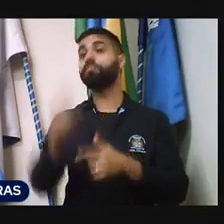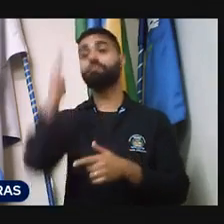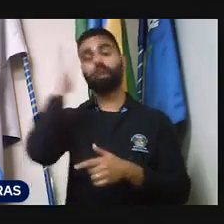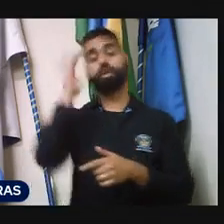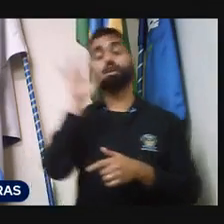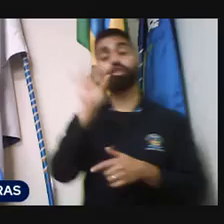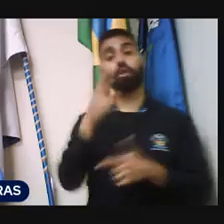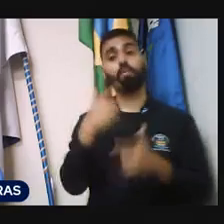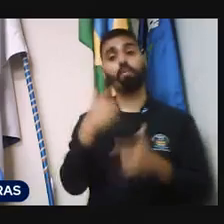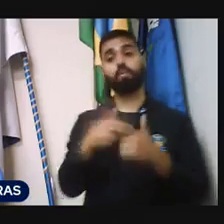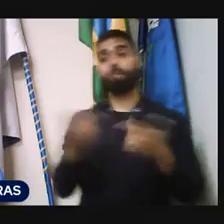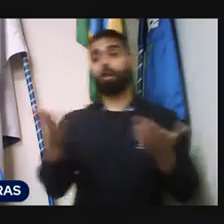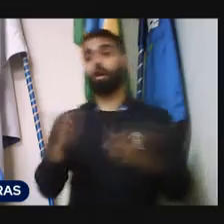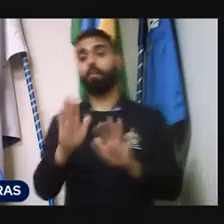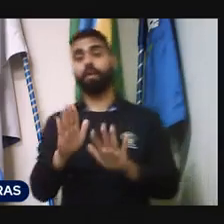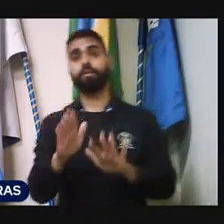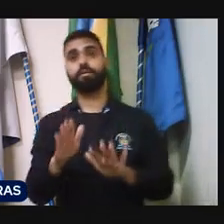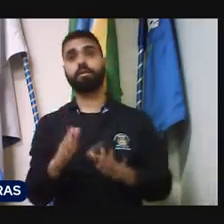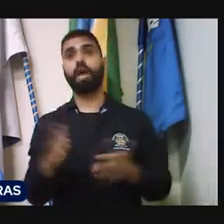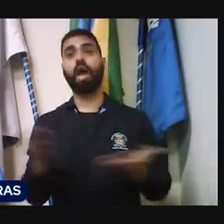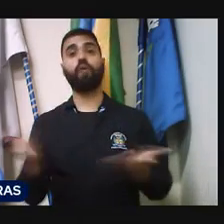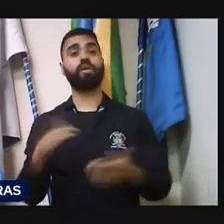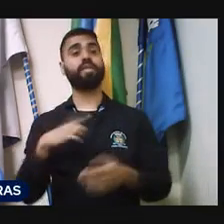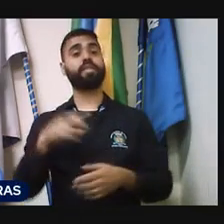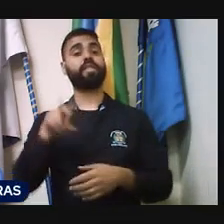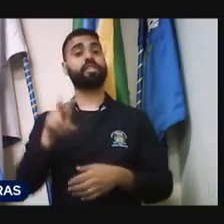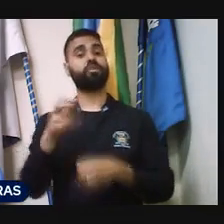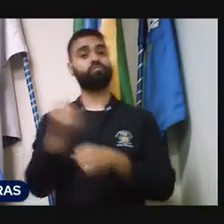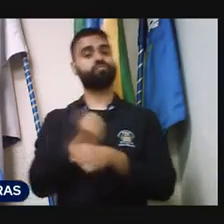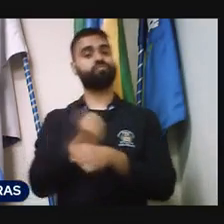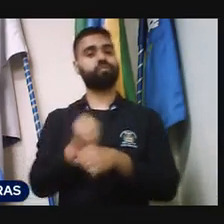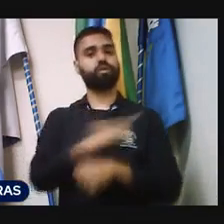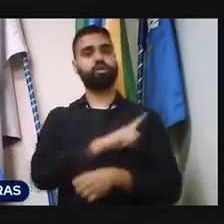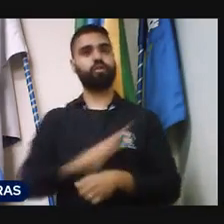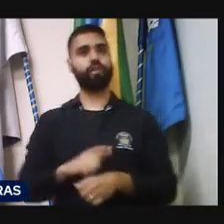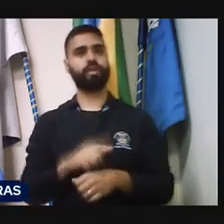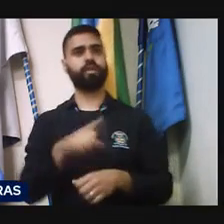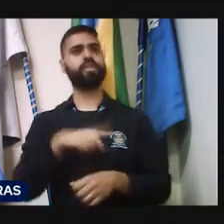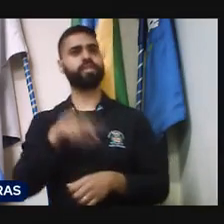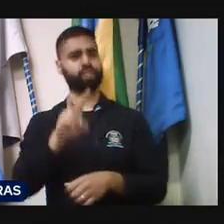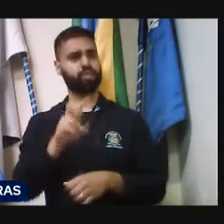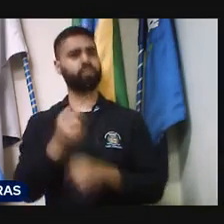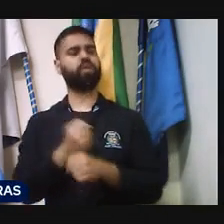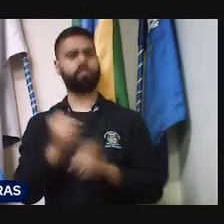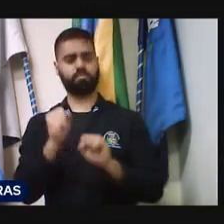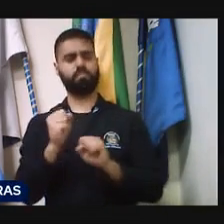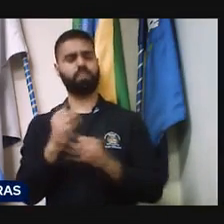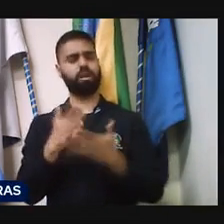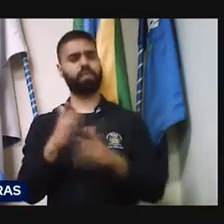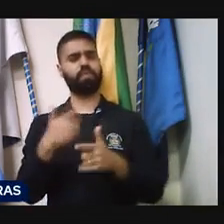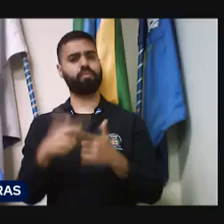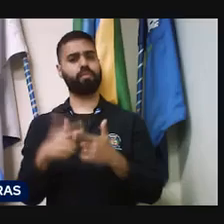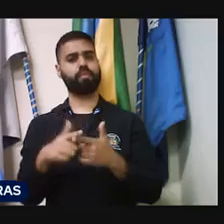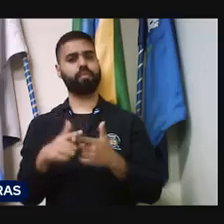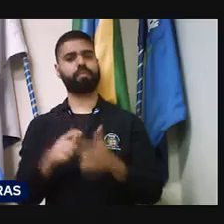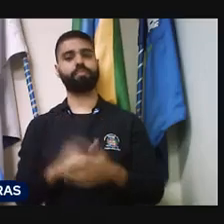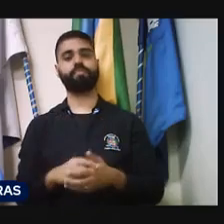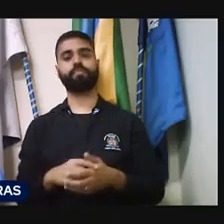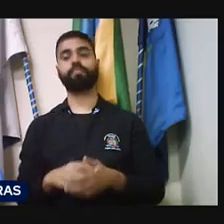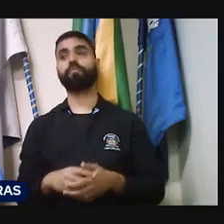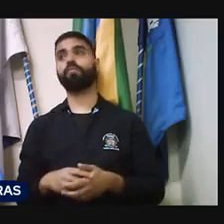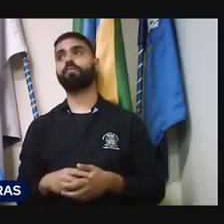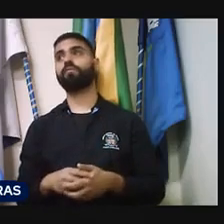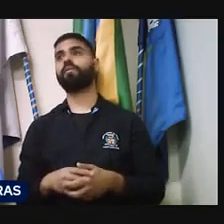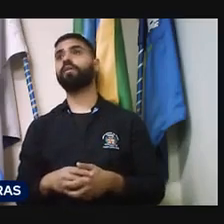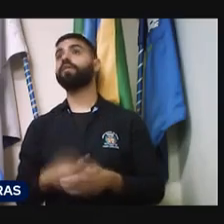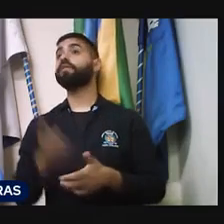só da atual gestão a questão vai para cinco anos de governo Então os cinco anos da passar alguns problemas né senão começar